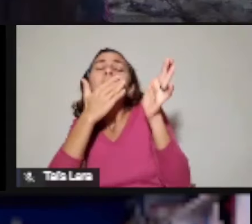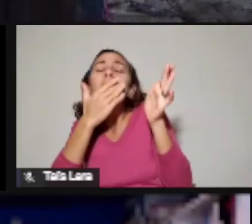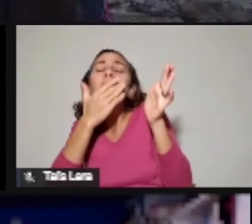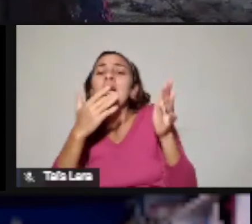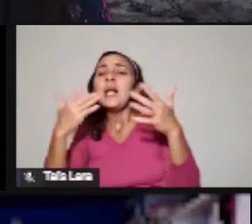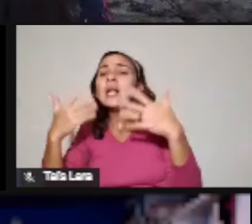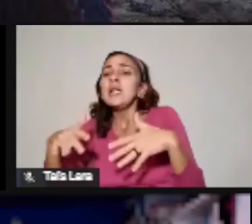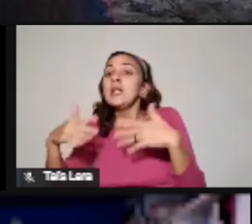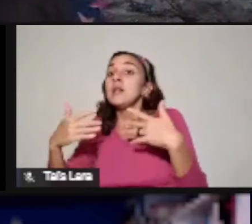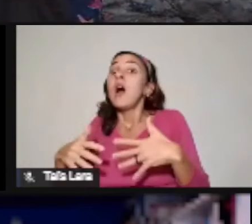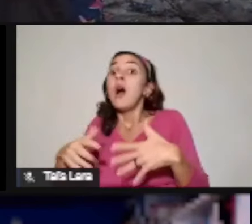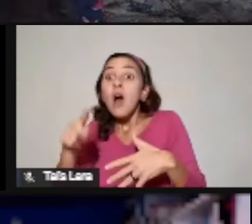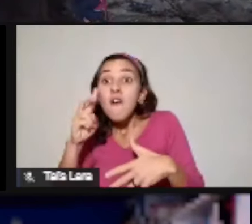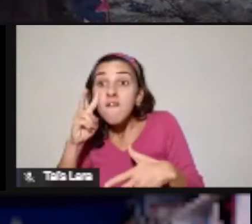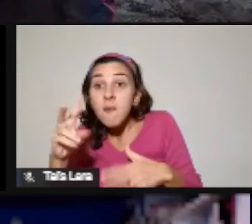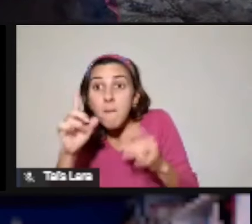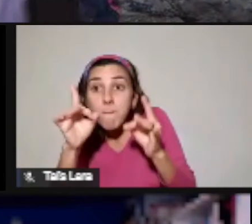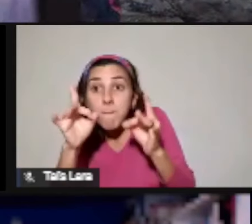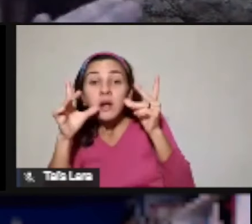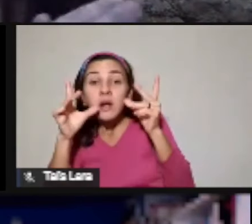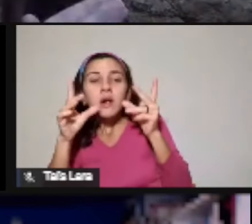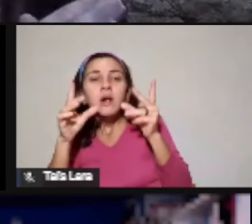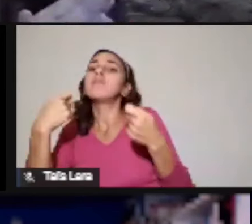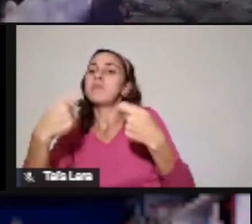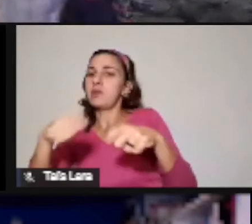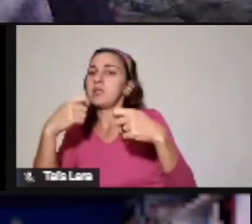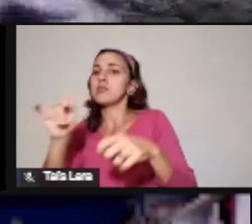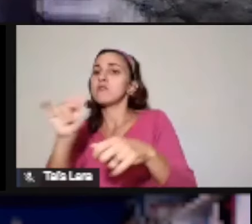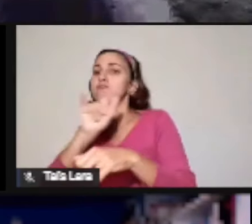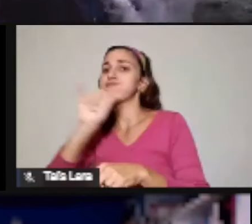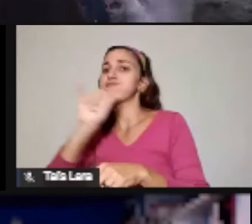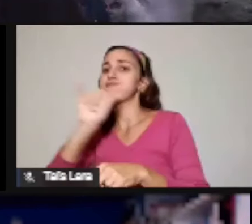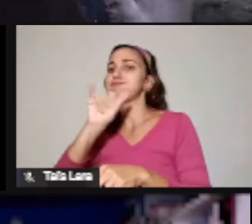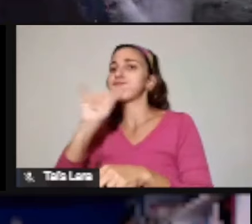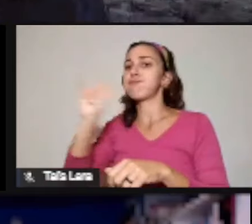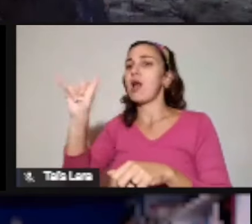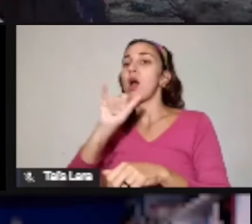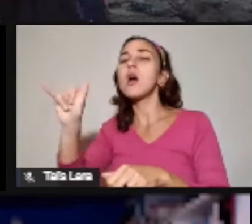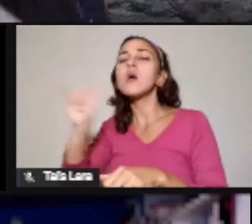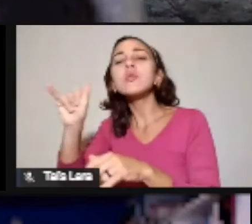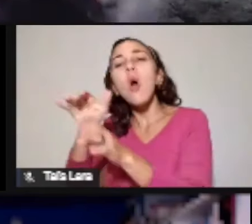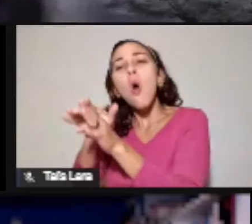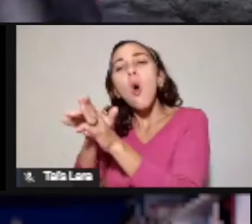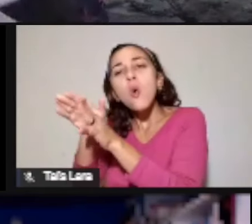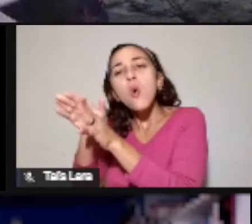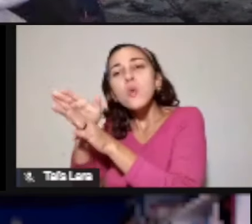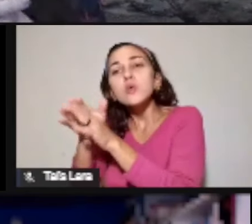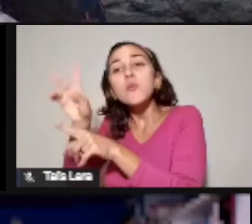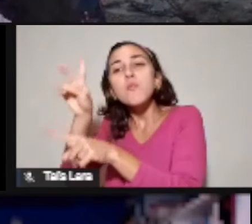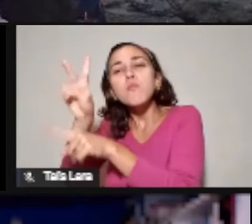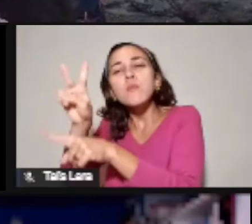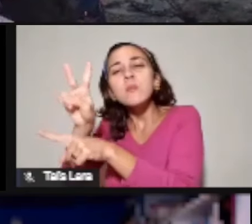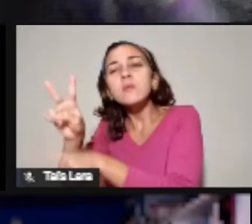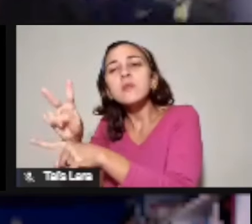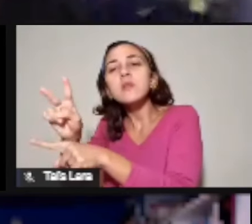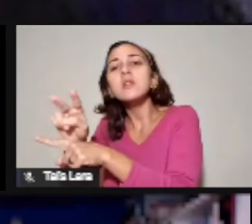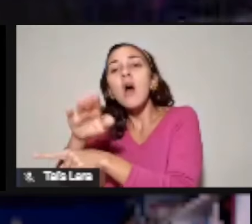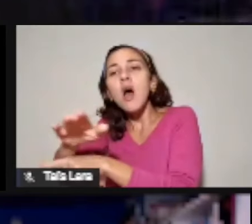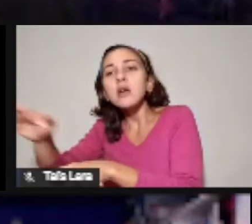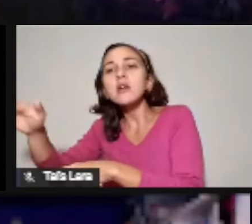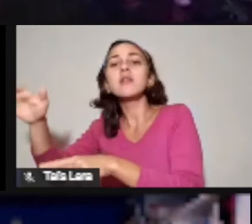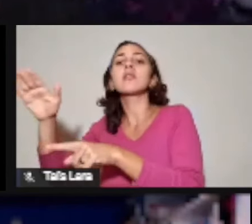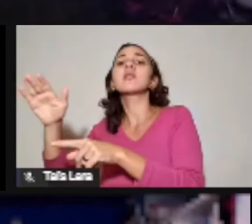que denunciar. E é a partir da denúncia ou notificação que o Conselho Tutelar vai ficar sabendo, o que, que ele vai sair, fazer? Sair